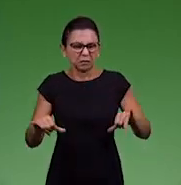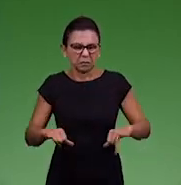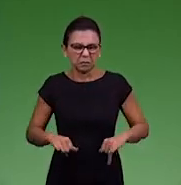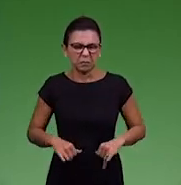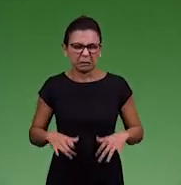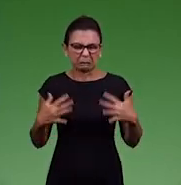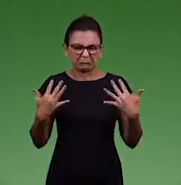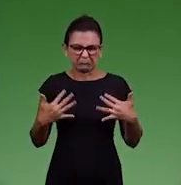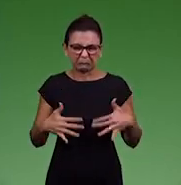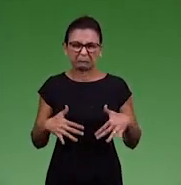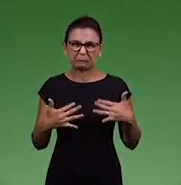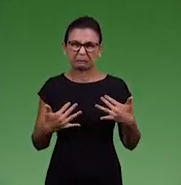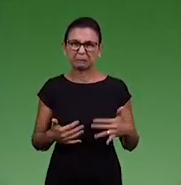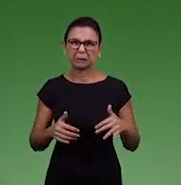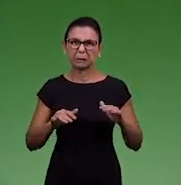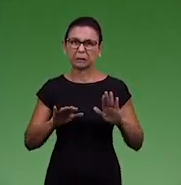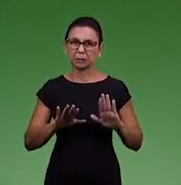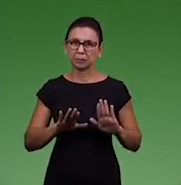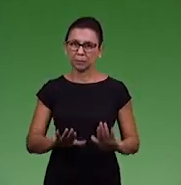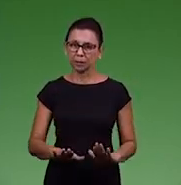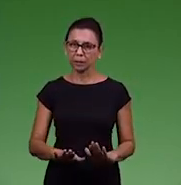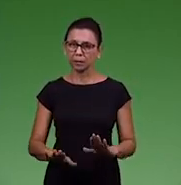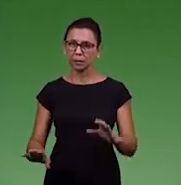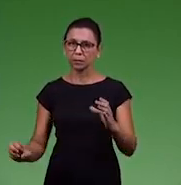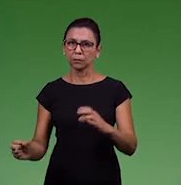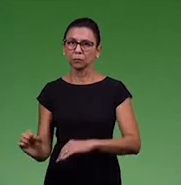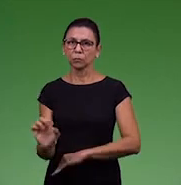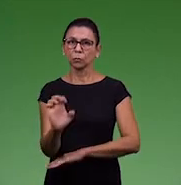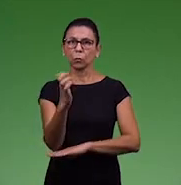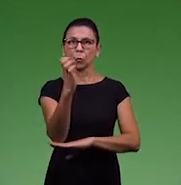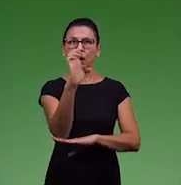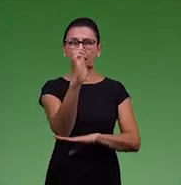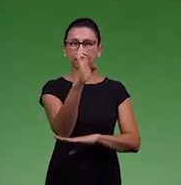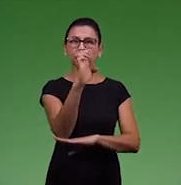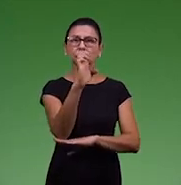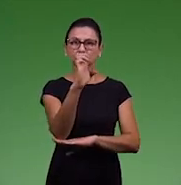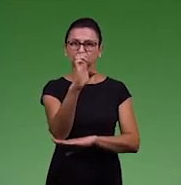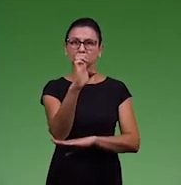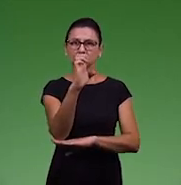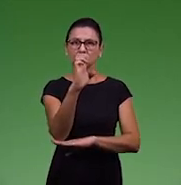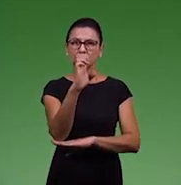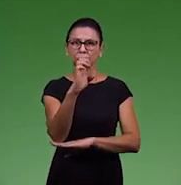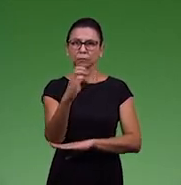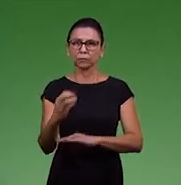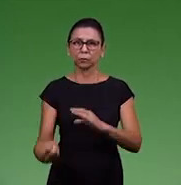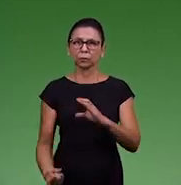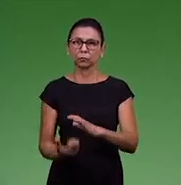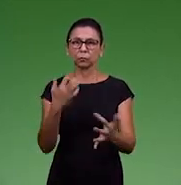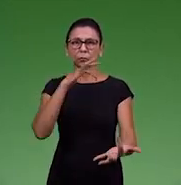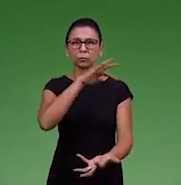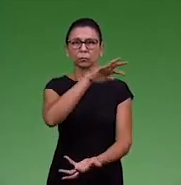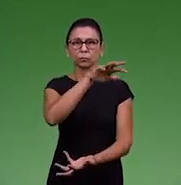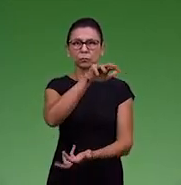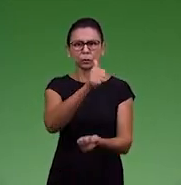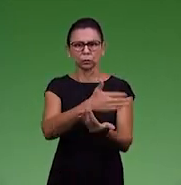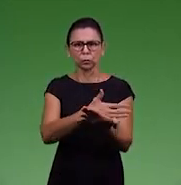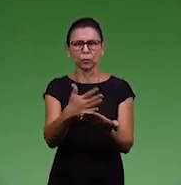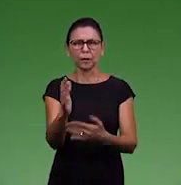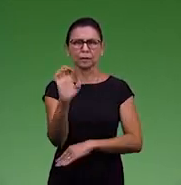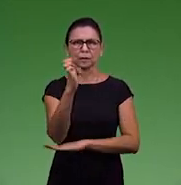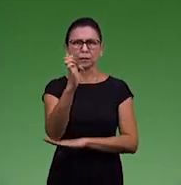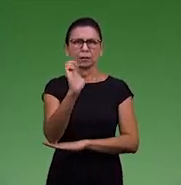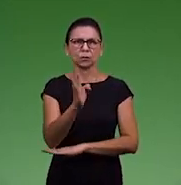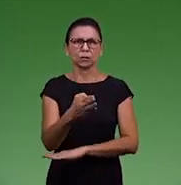viva uma eternidade com ele. Porque o reino foi criado desde a fundação do mundo para o homem habitar com Deus. Mas agora, para